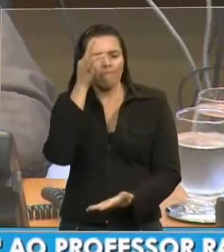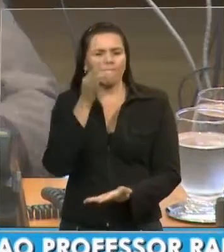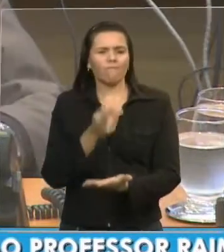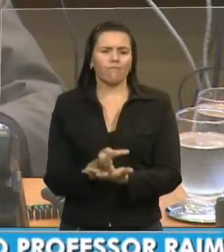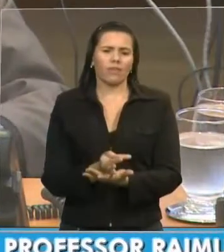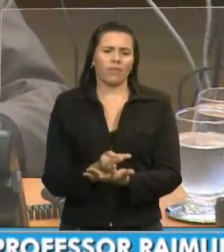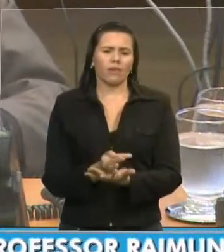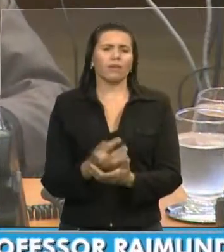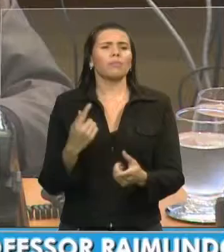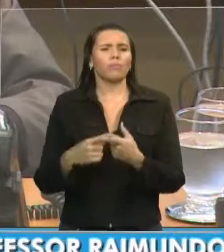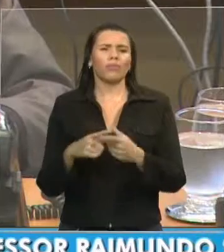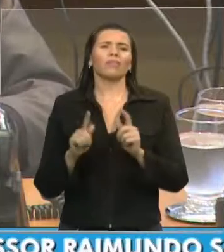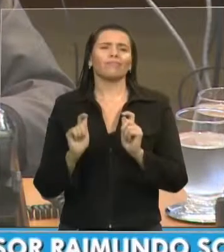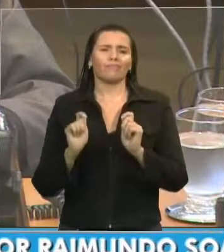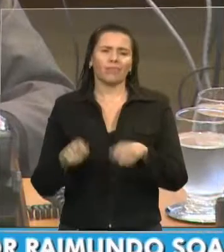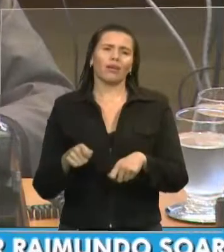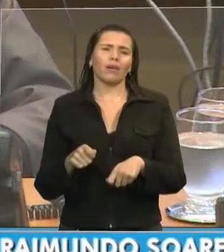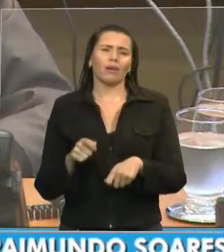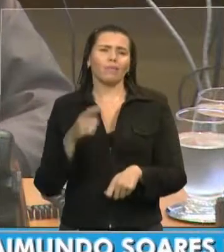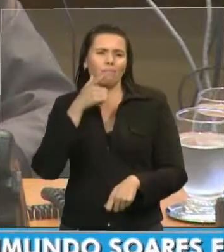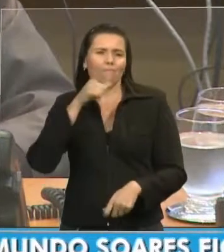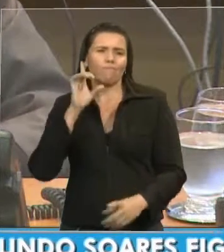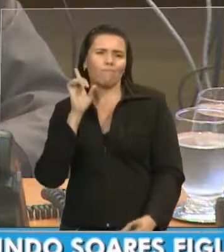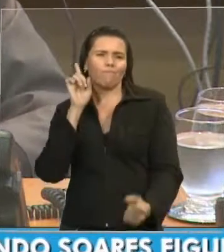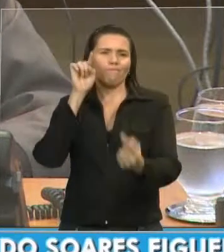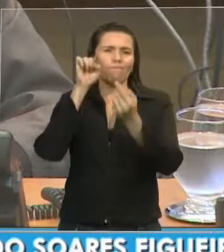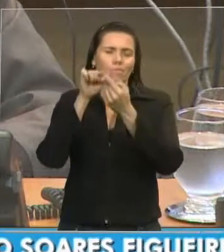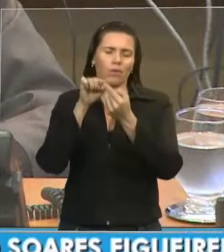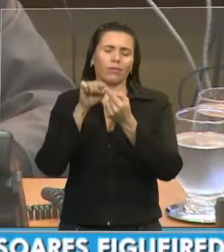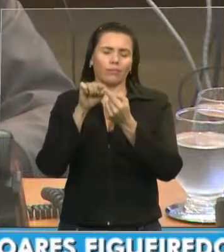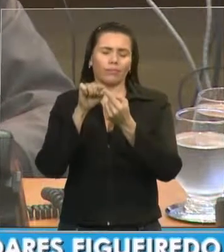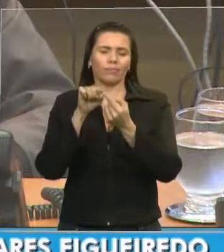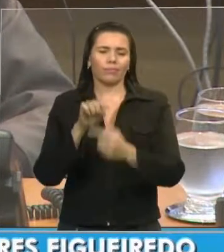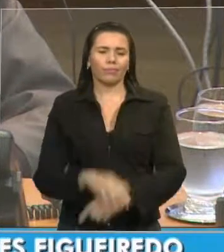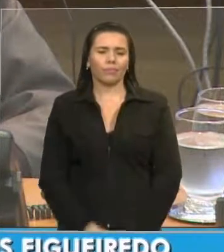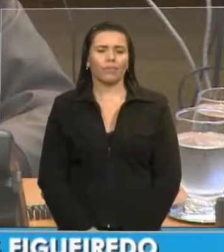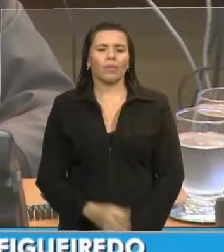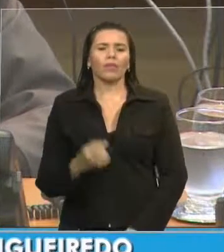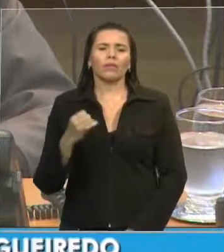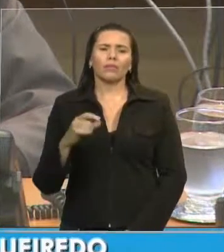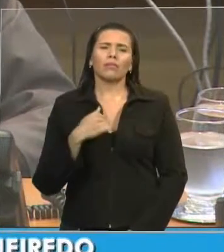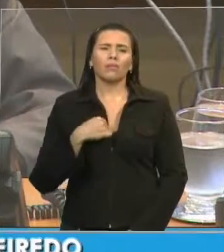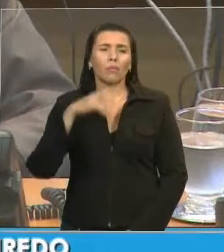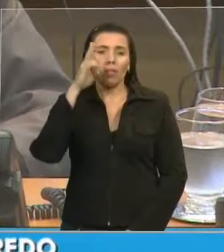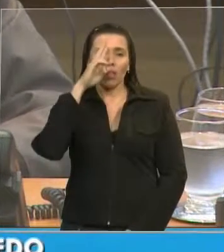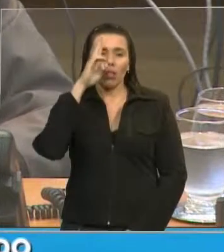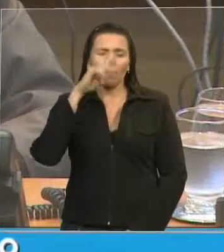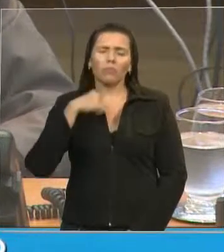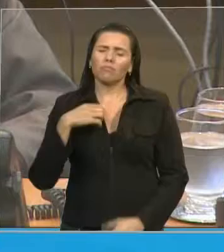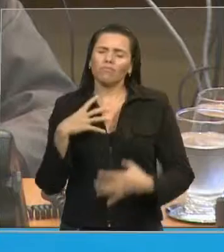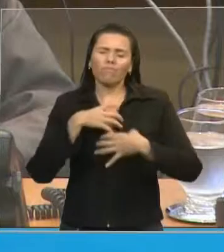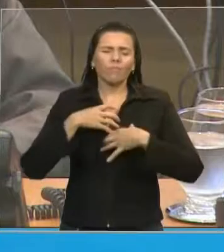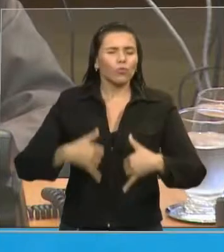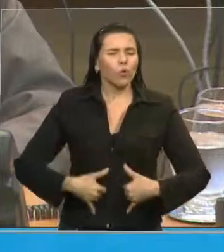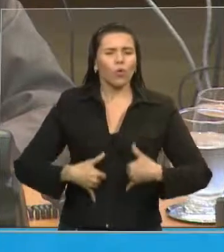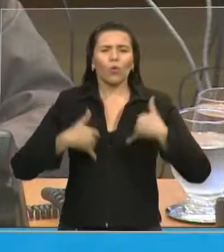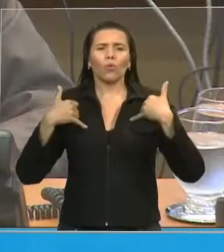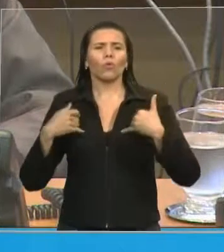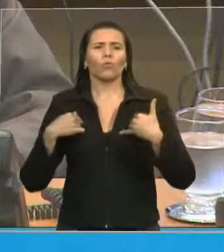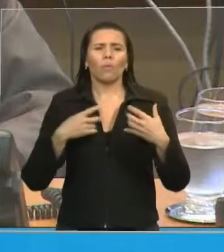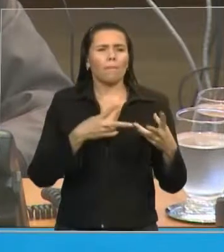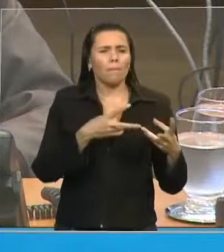produz resultados. Se há um legado que sempre me causará orgulho, é ver seguidores